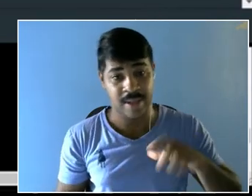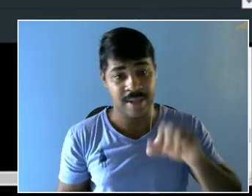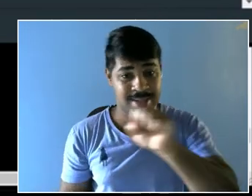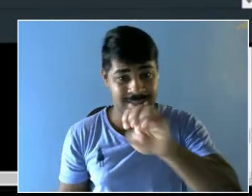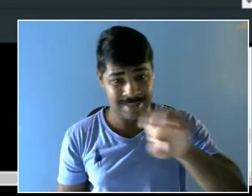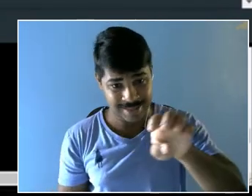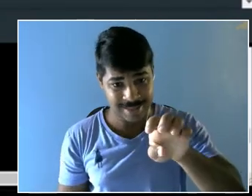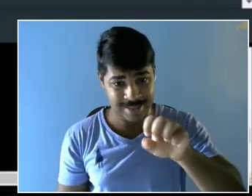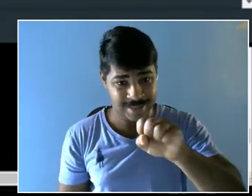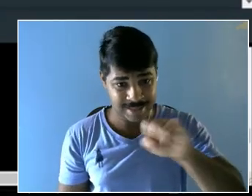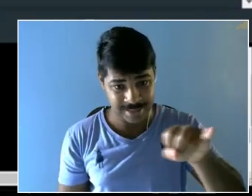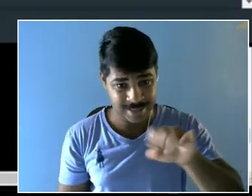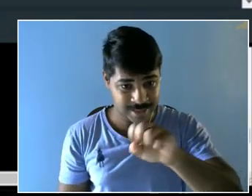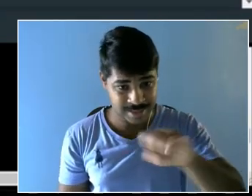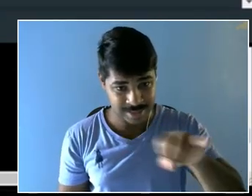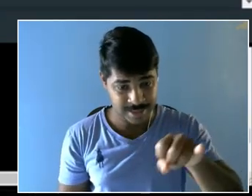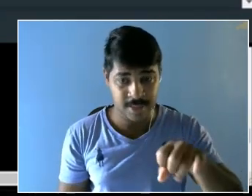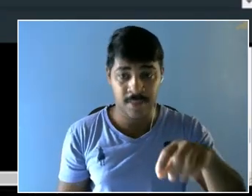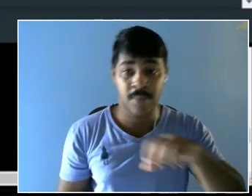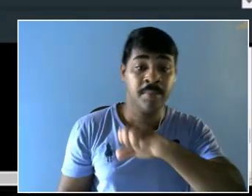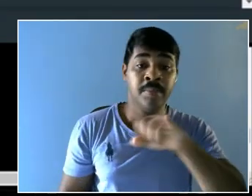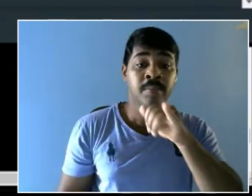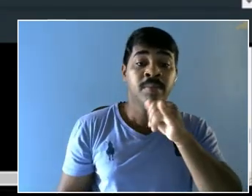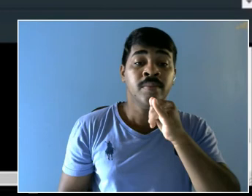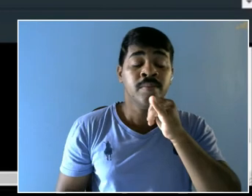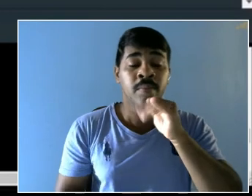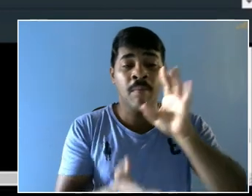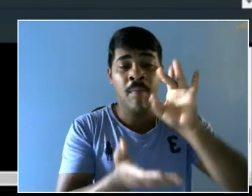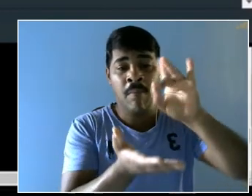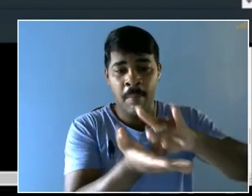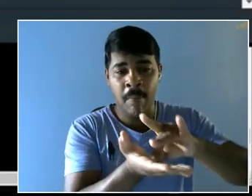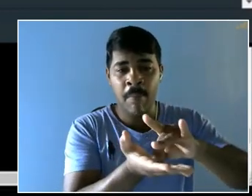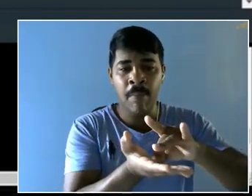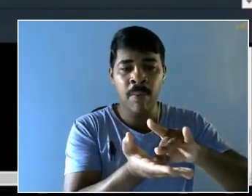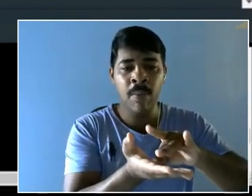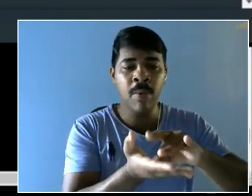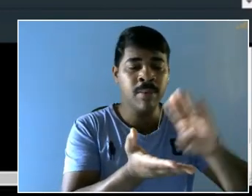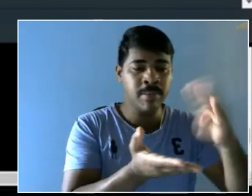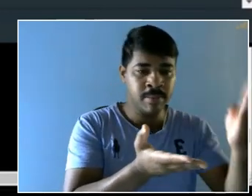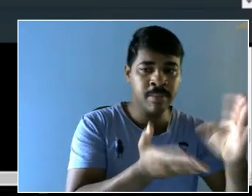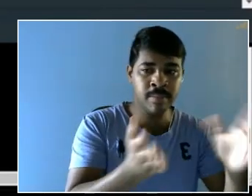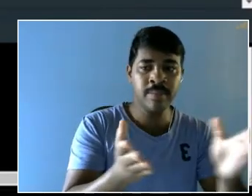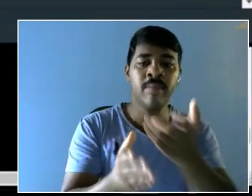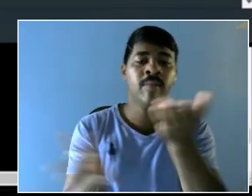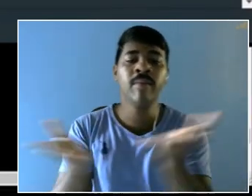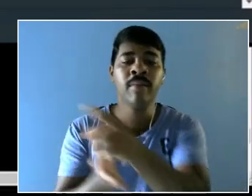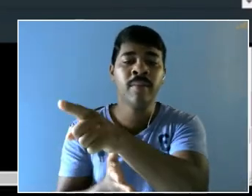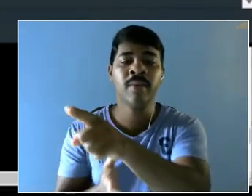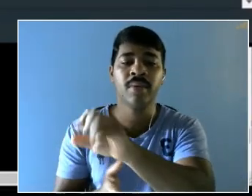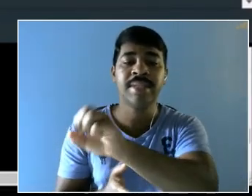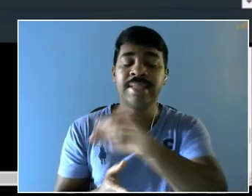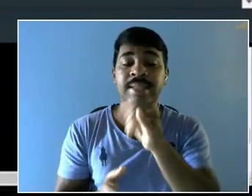quando o enquanto a condição é verdadeiro, ele executa, e daí